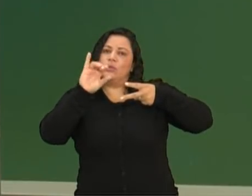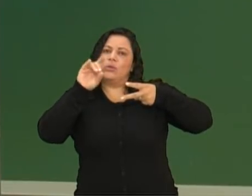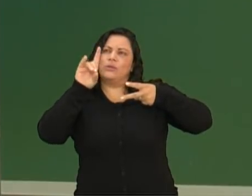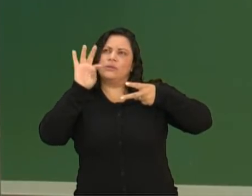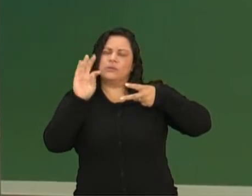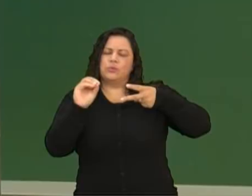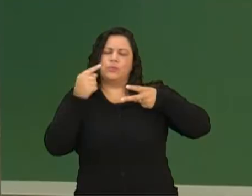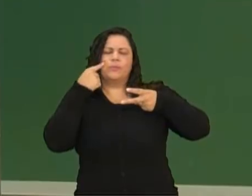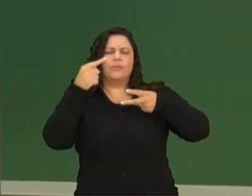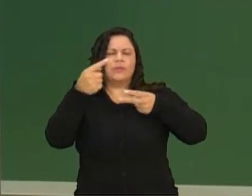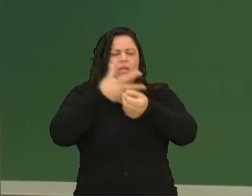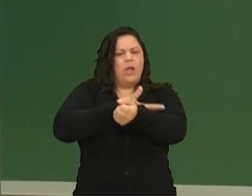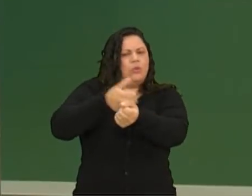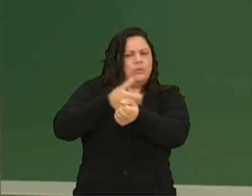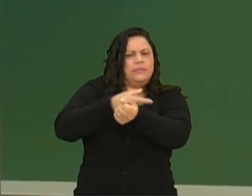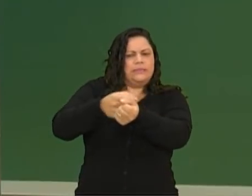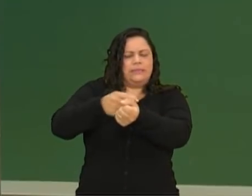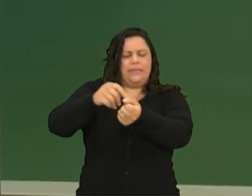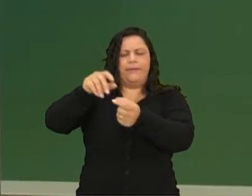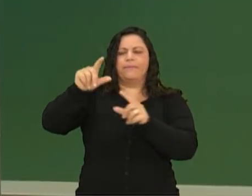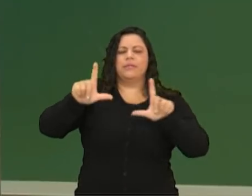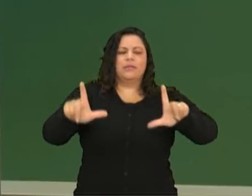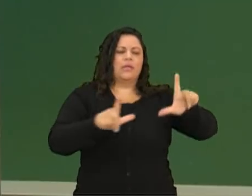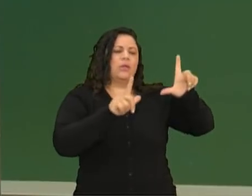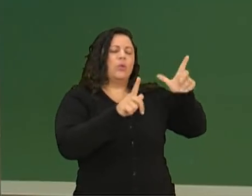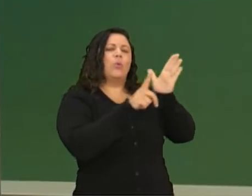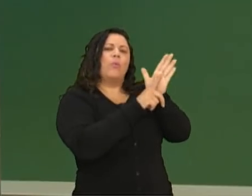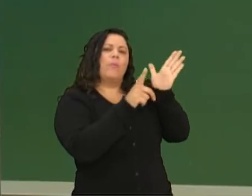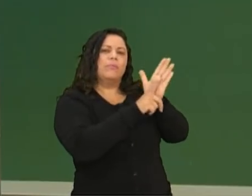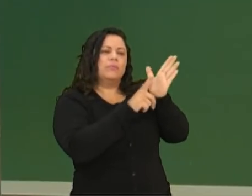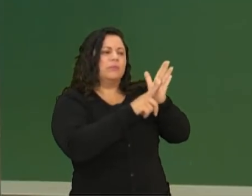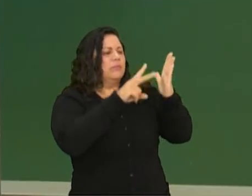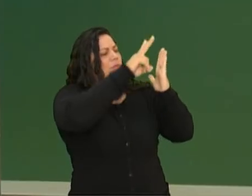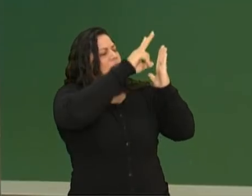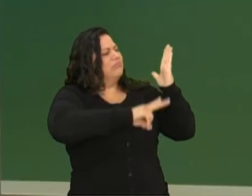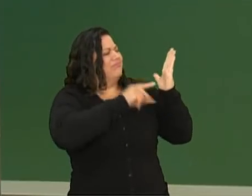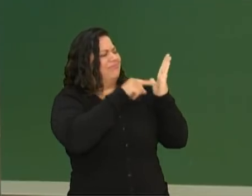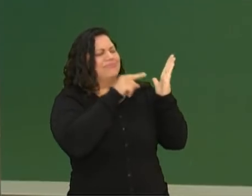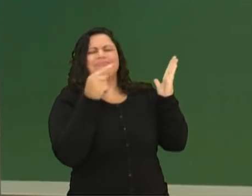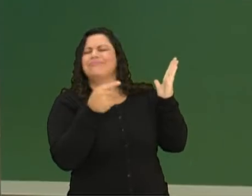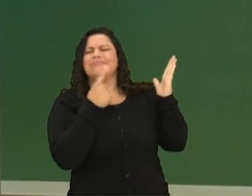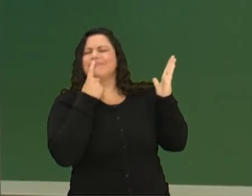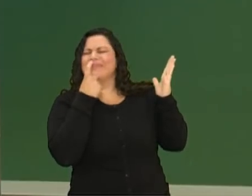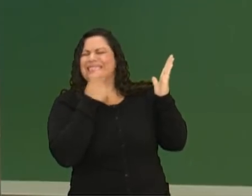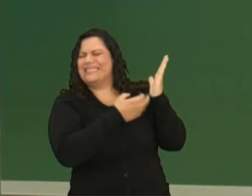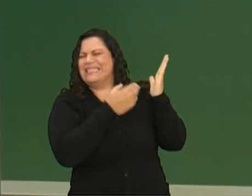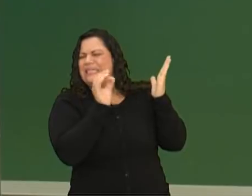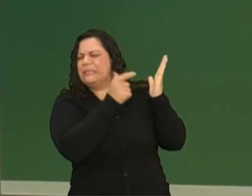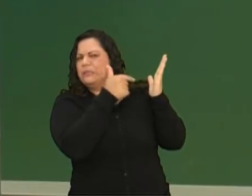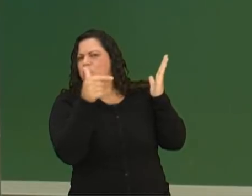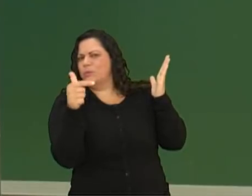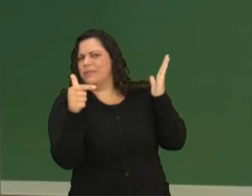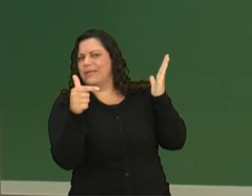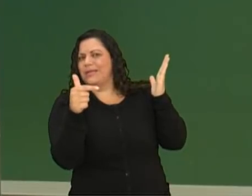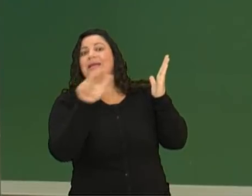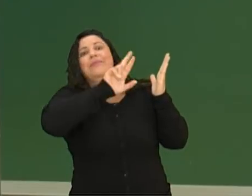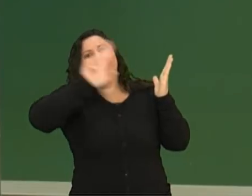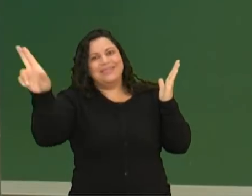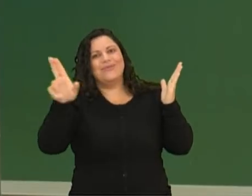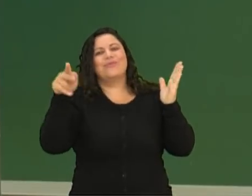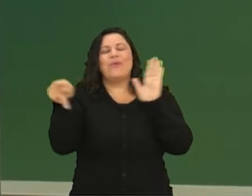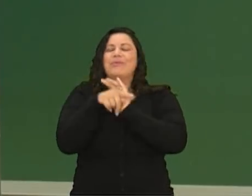lá glóbulo vermelho. Você pode achar esse termo eritrócito, tá? Que é a mesma coisa. Então são sinônimos,